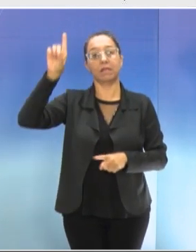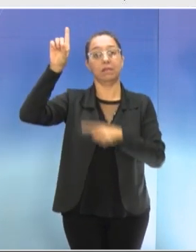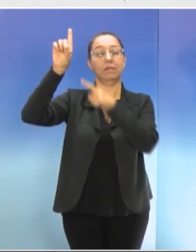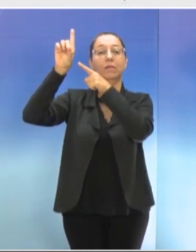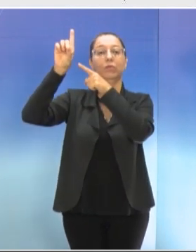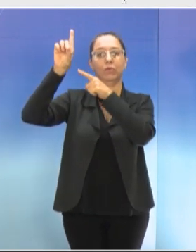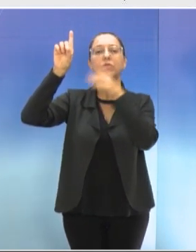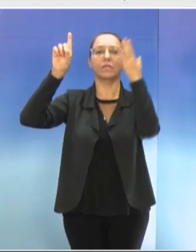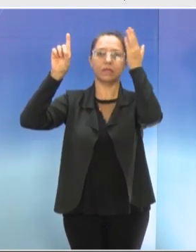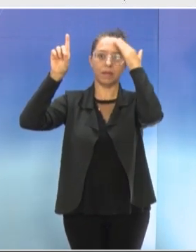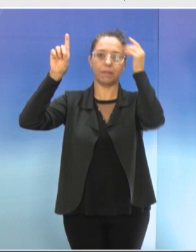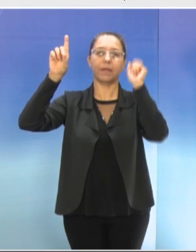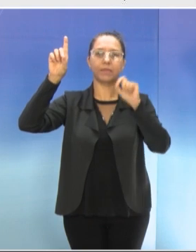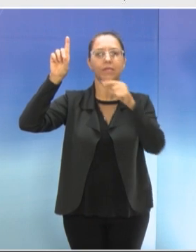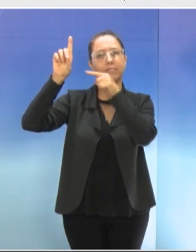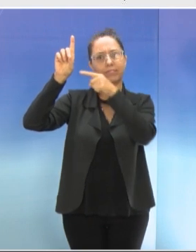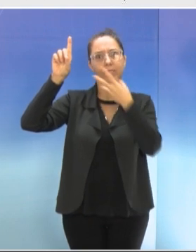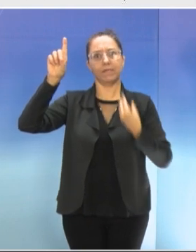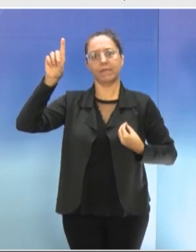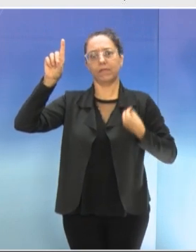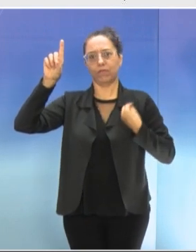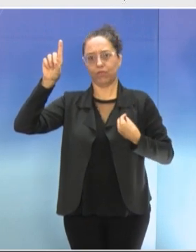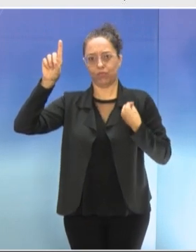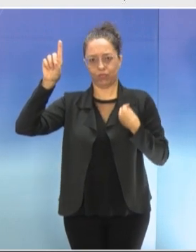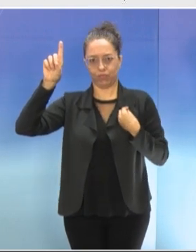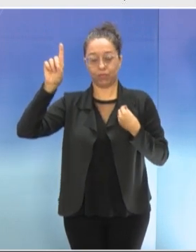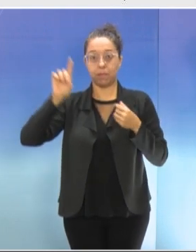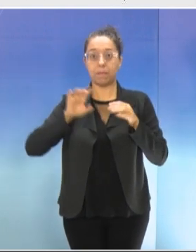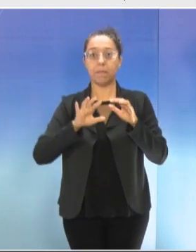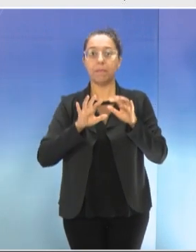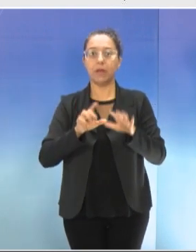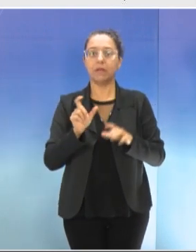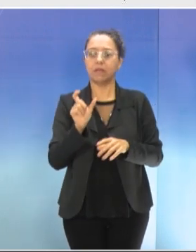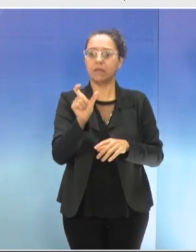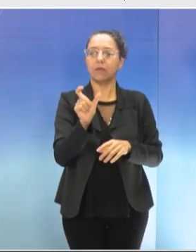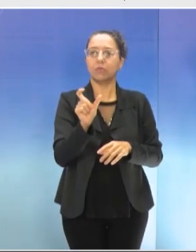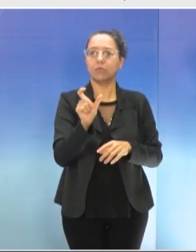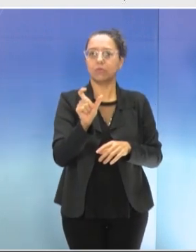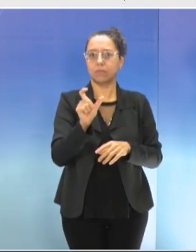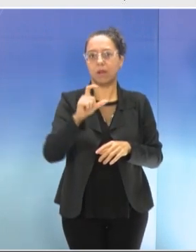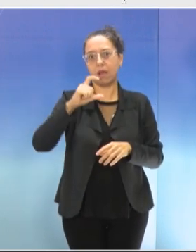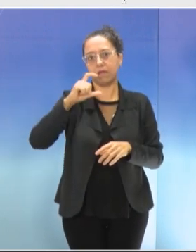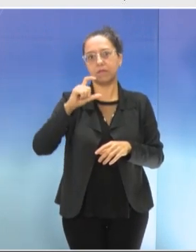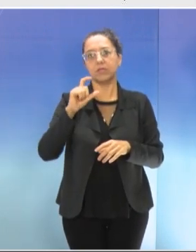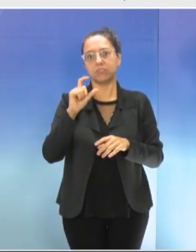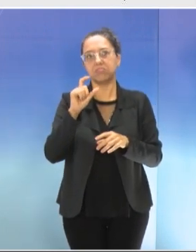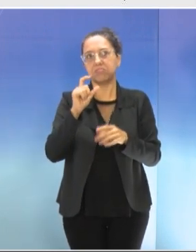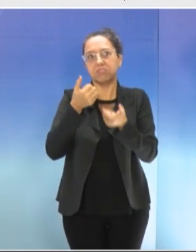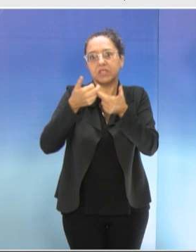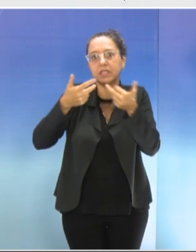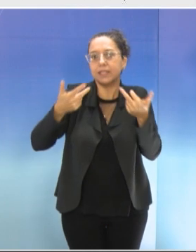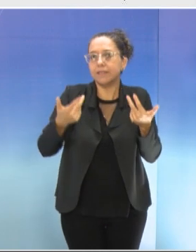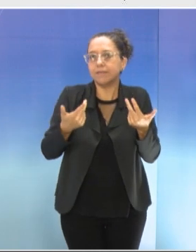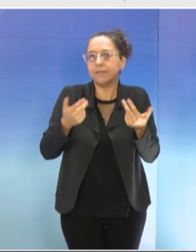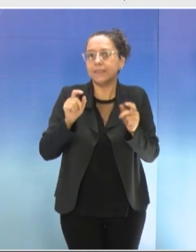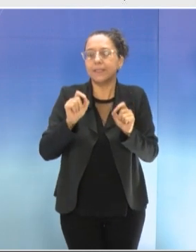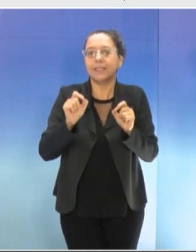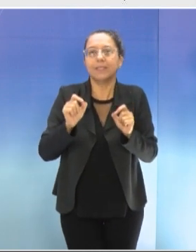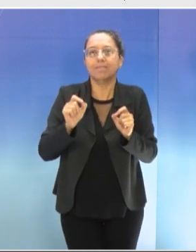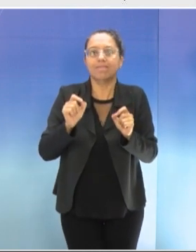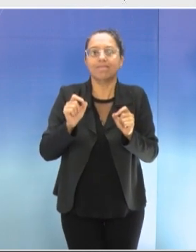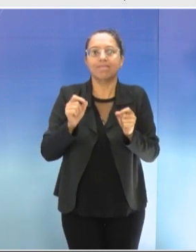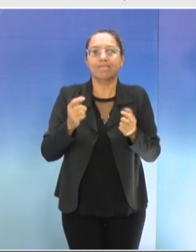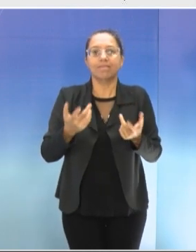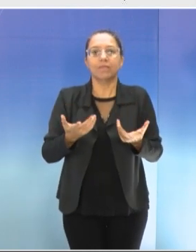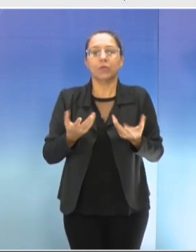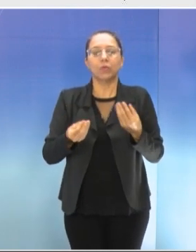sabemos de imediato que Deus existe. Com efeito, essa palavra designa uma coisa de